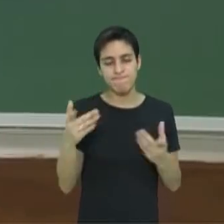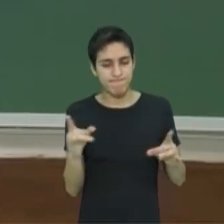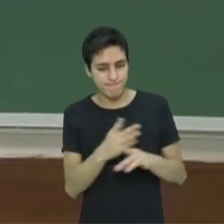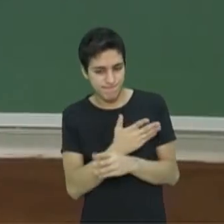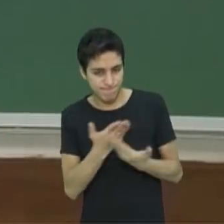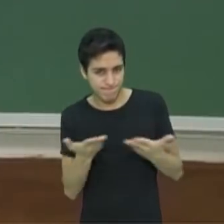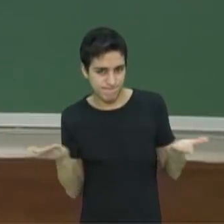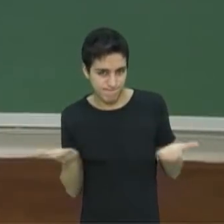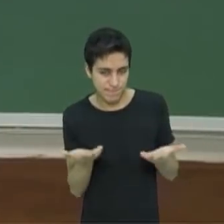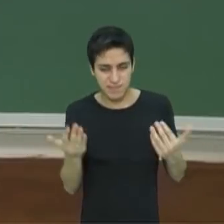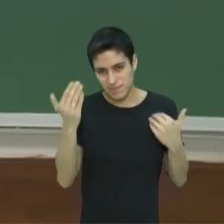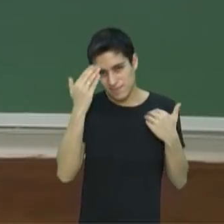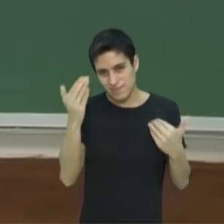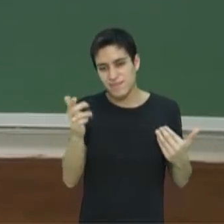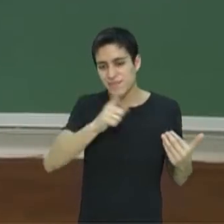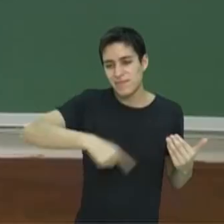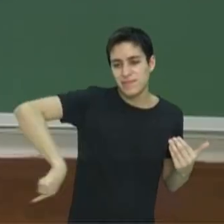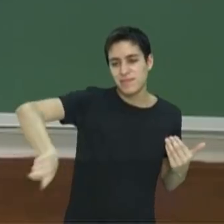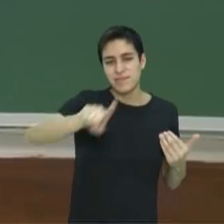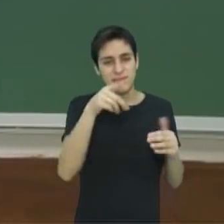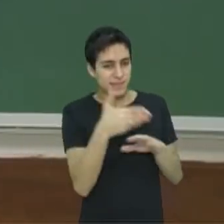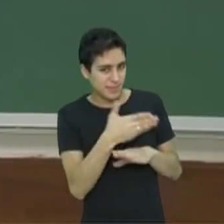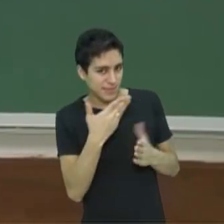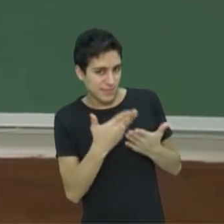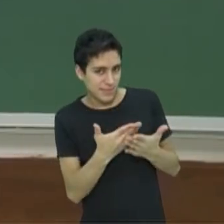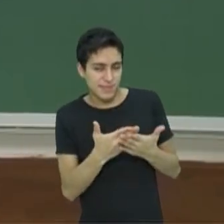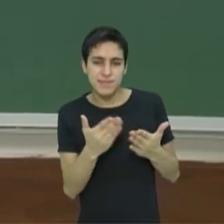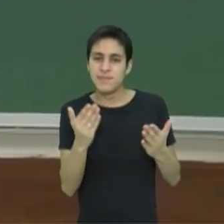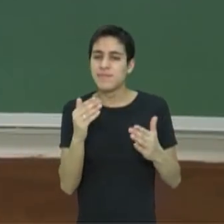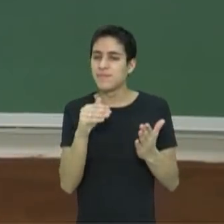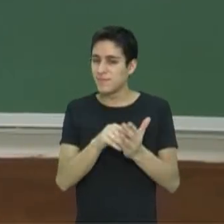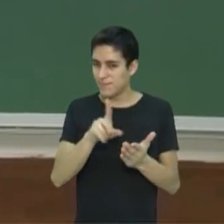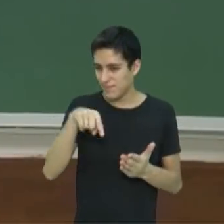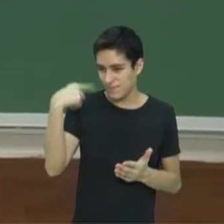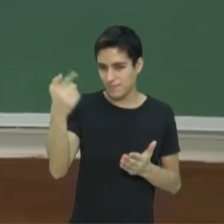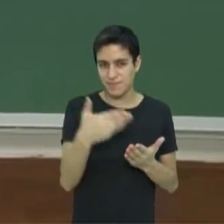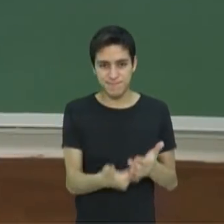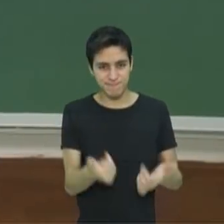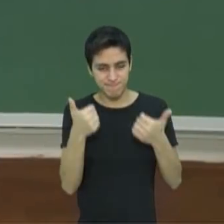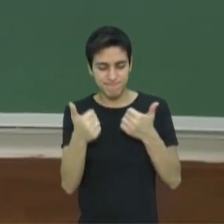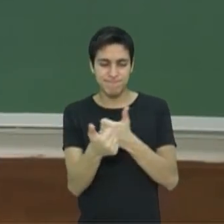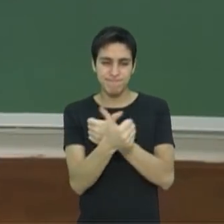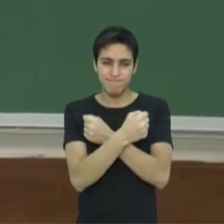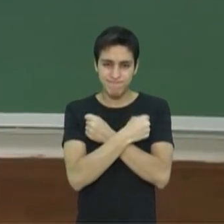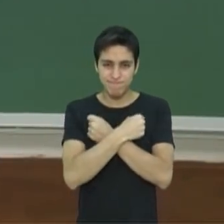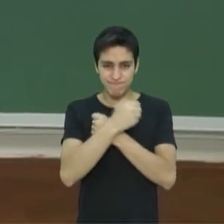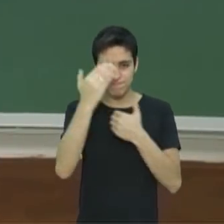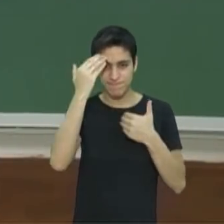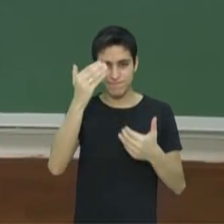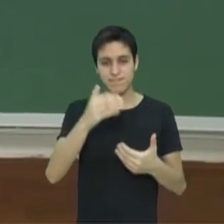vocês. Agradeço a presença de vocês e nos aguardo até a próxima. Obrigado.